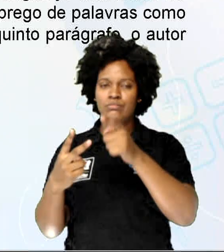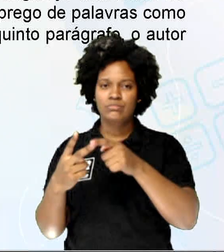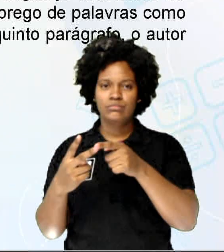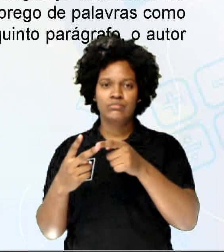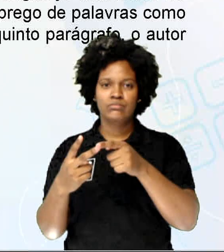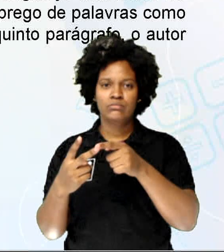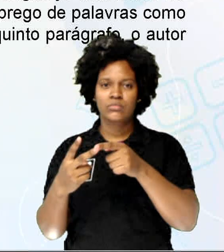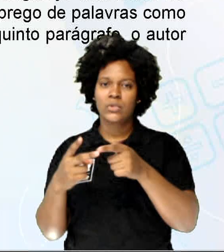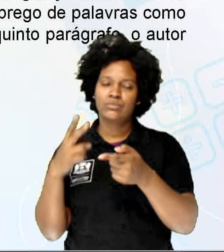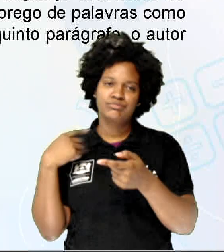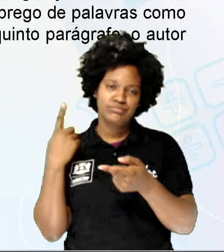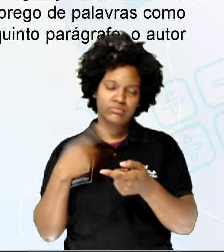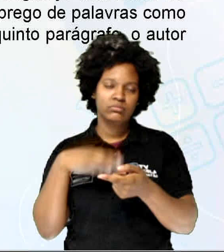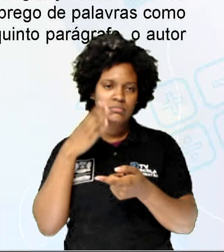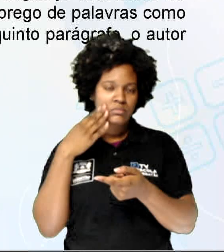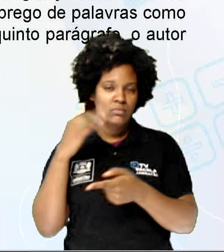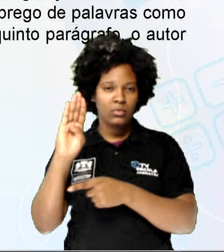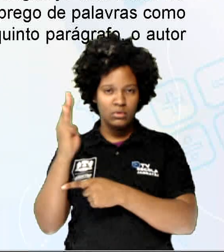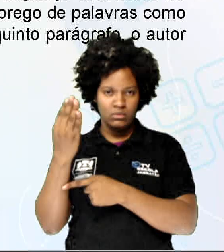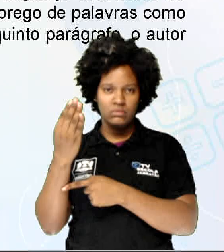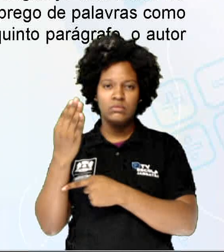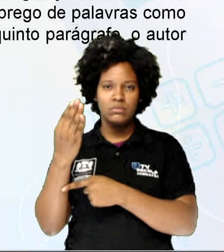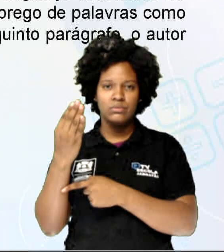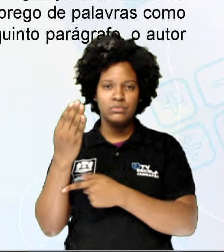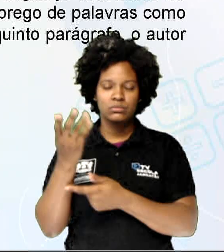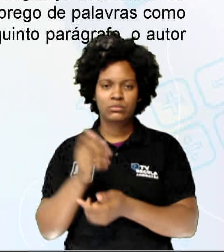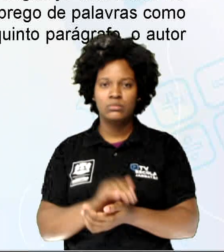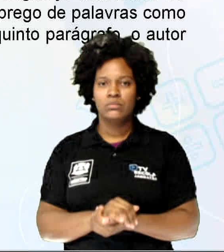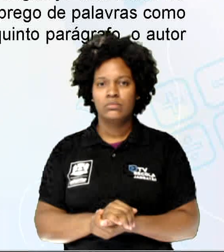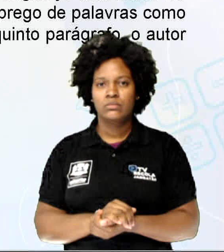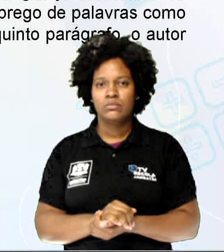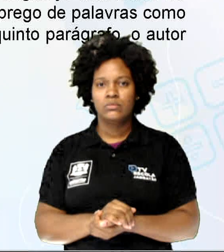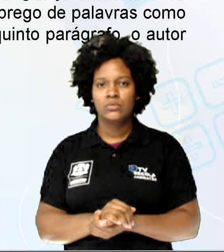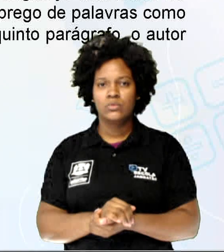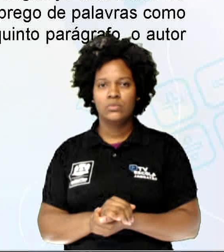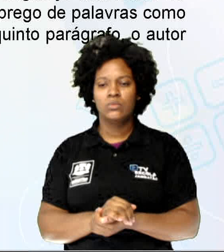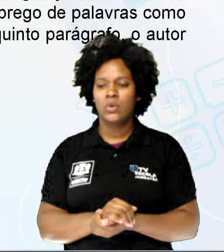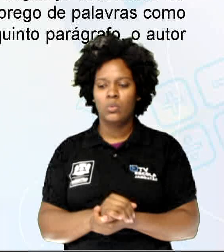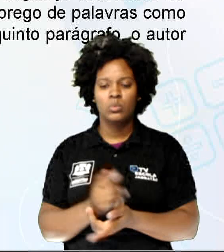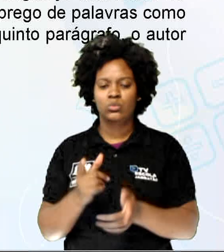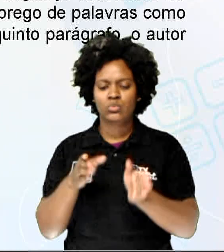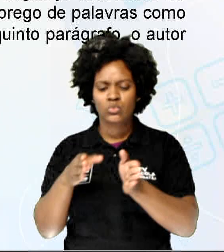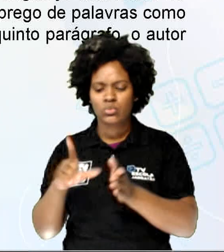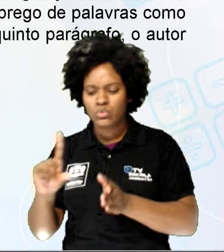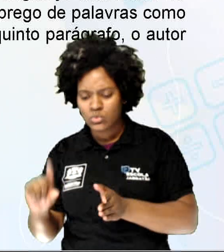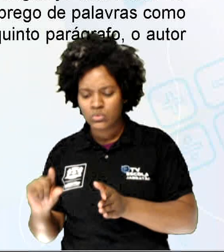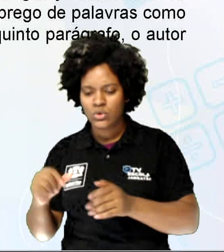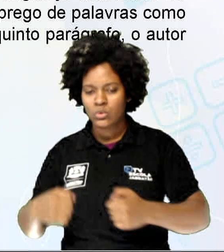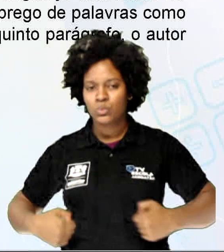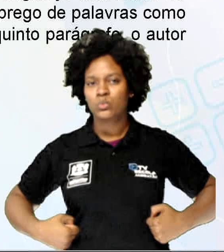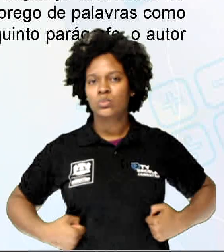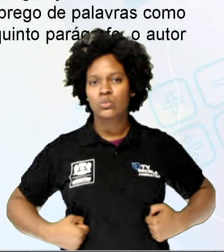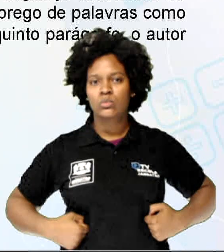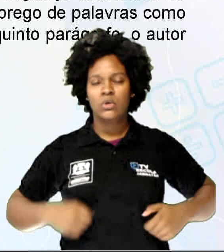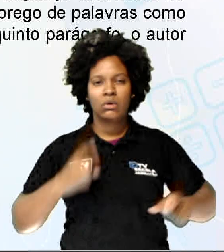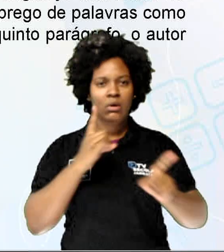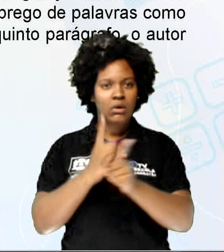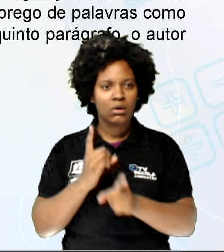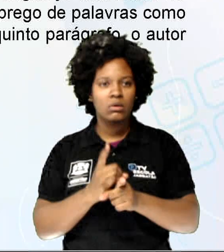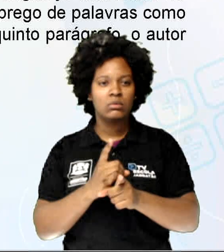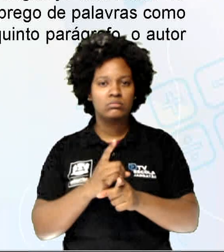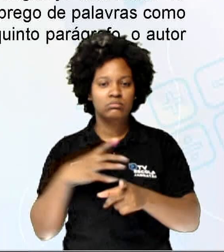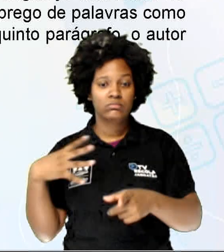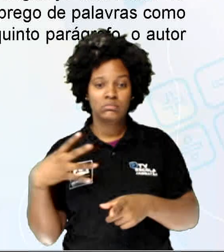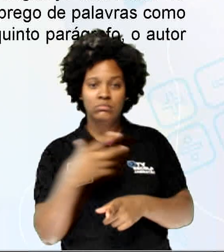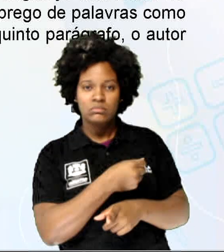a gente já sabe que são falsos. São esses pequenos heróis que se descobrem grandes salvadores e se sentem no